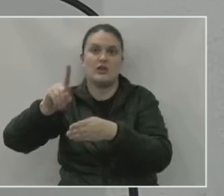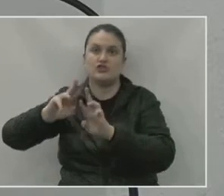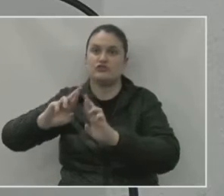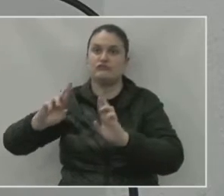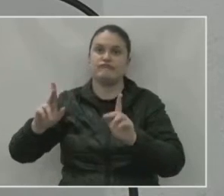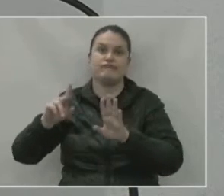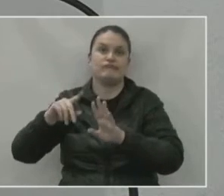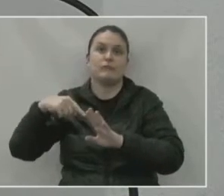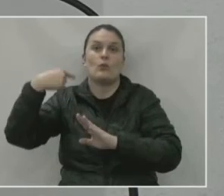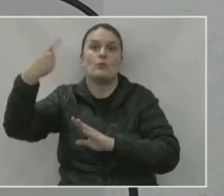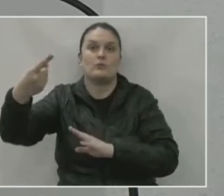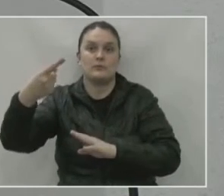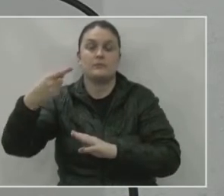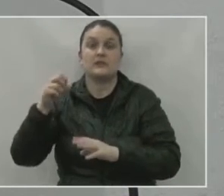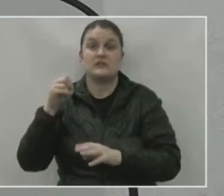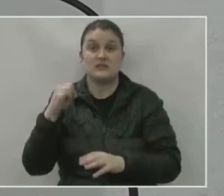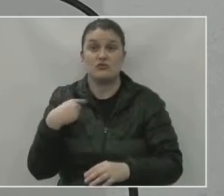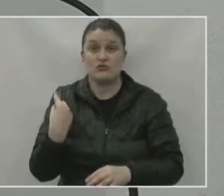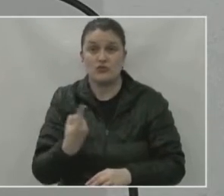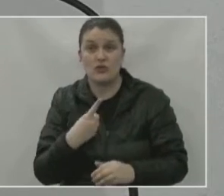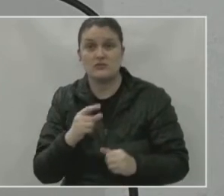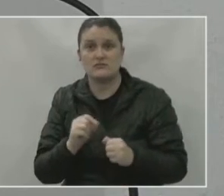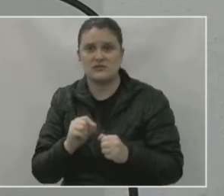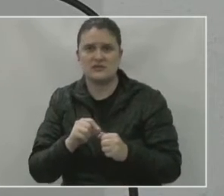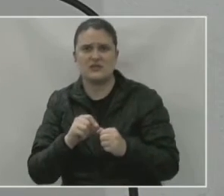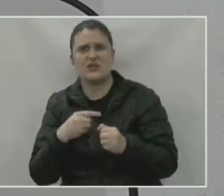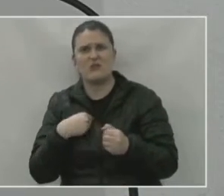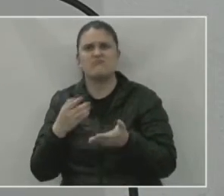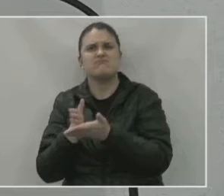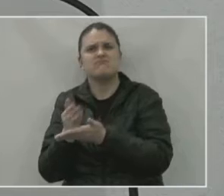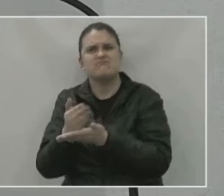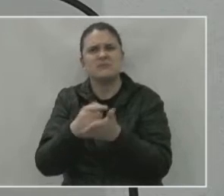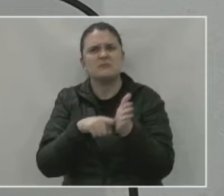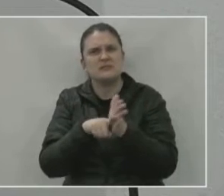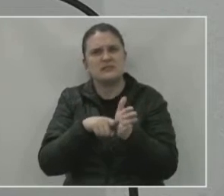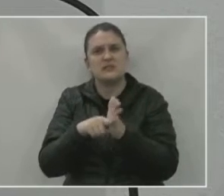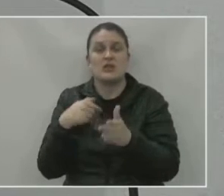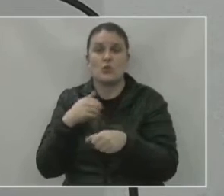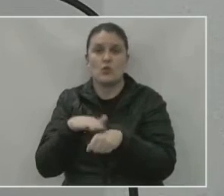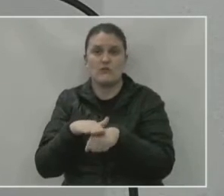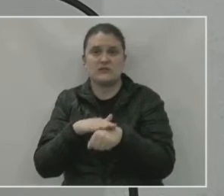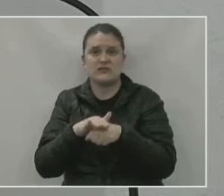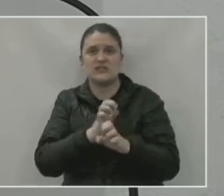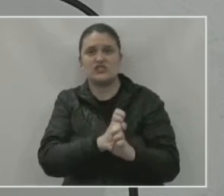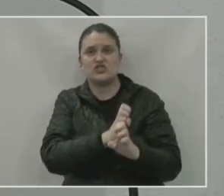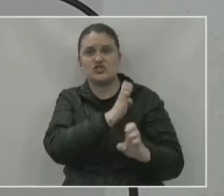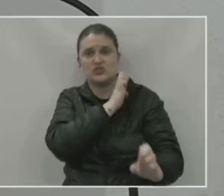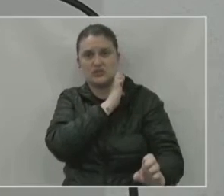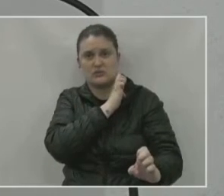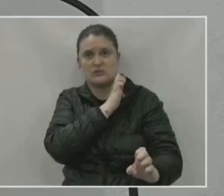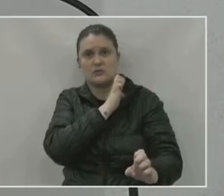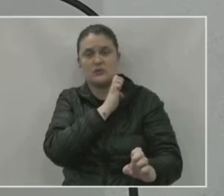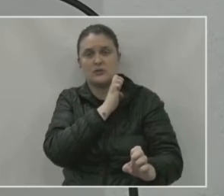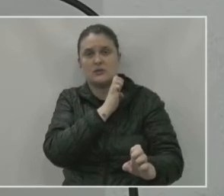Se nós fôssemos ali, isso é um dado desanimador. Eu falei com o engenheiro